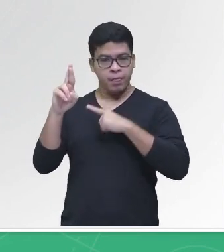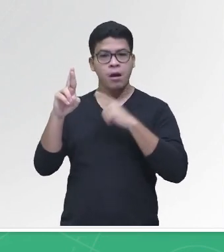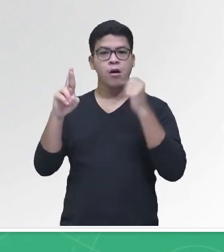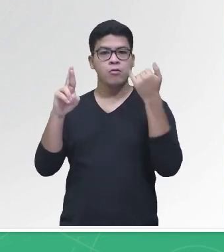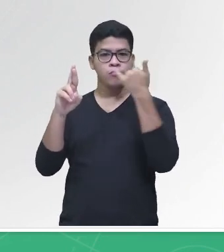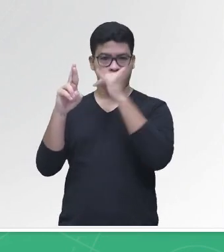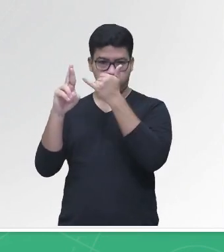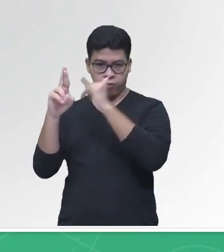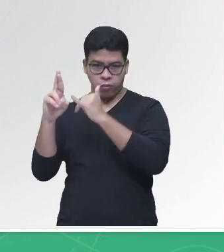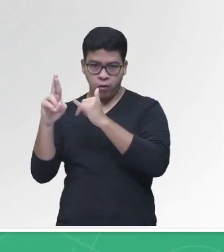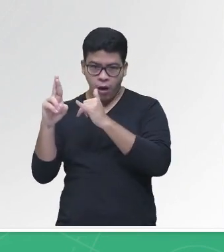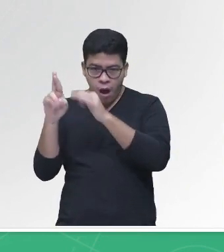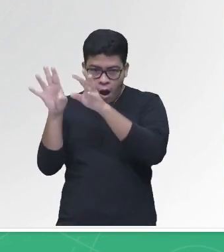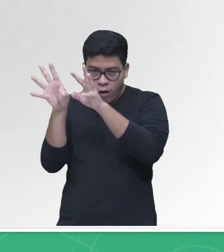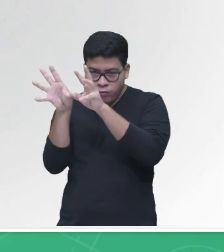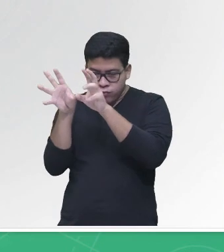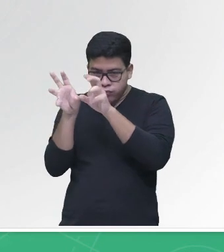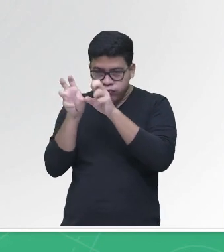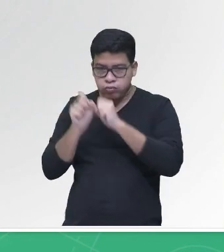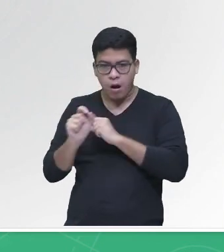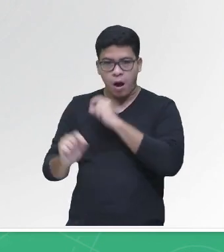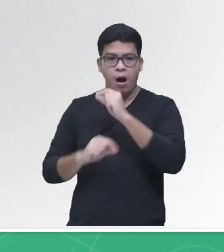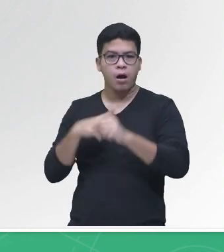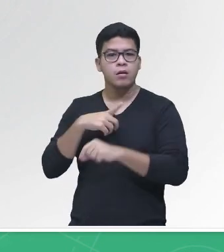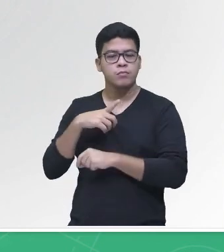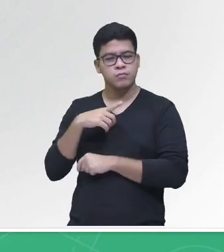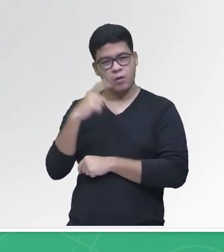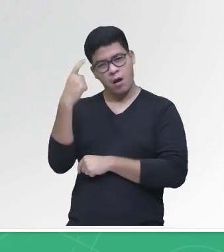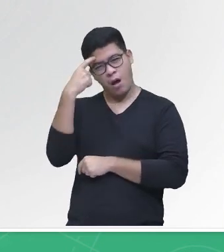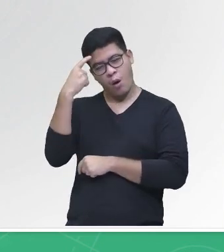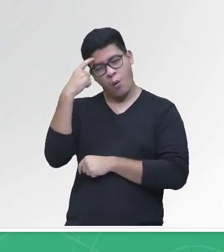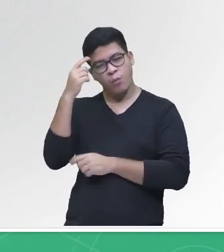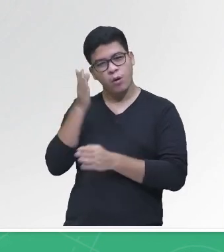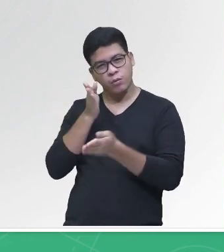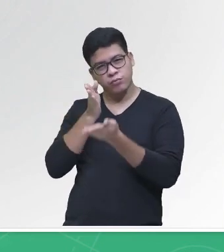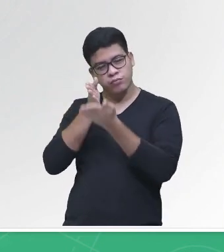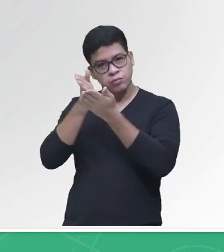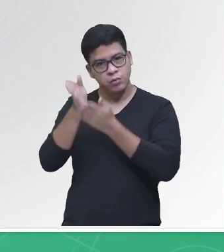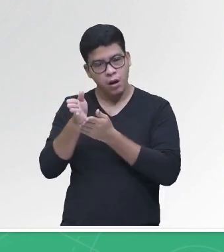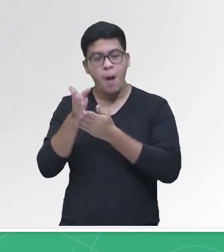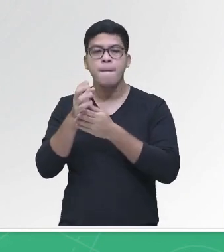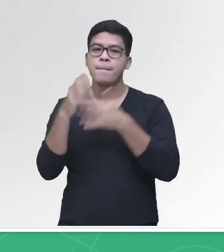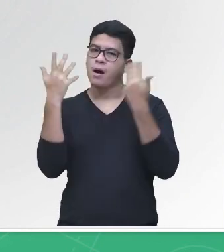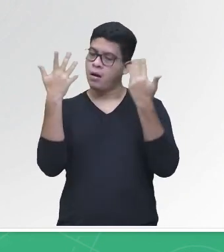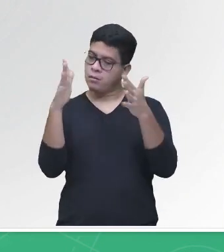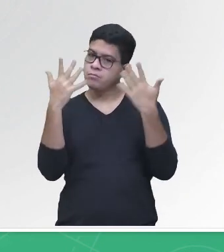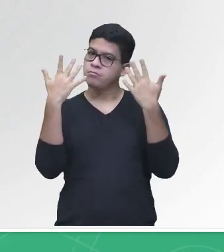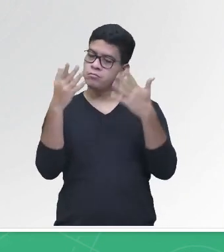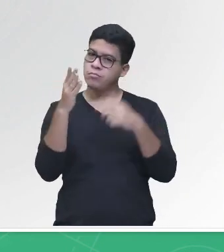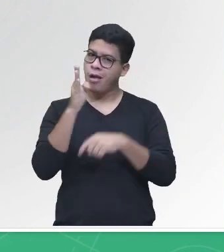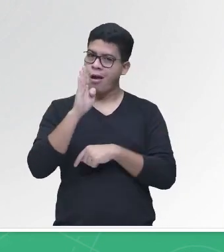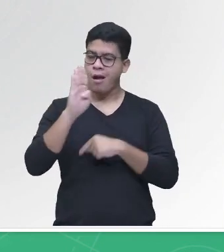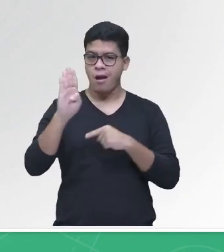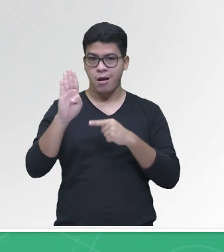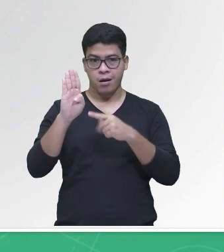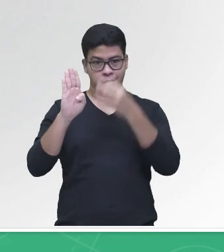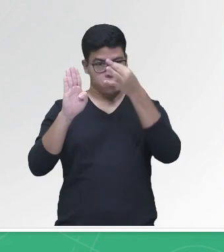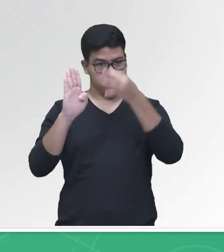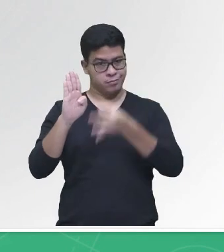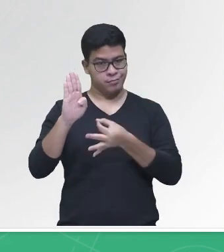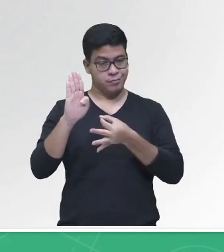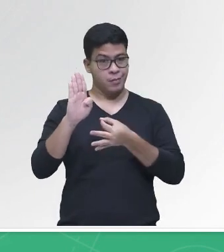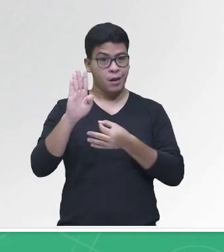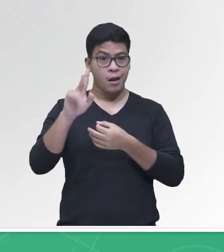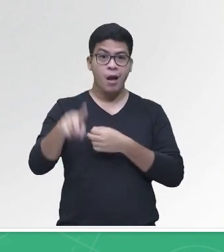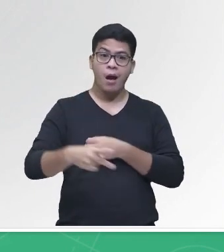resposta segue essa linha de pensamento. Muitos colocaram letra B, muito bem, e responderam brilhantemente. Já